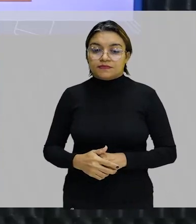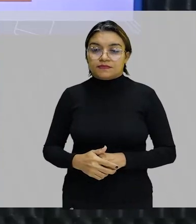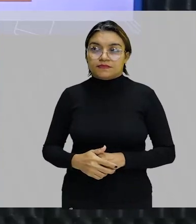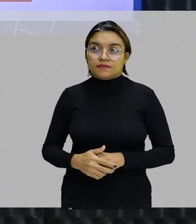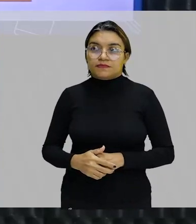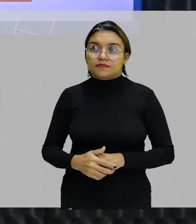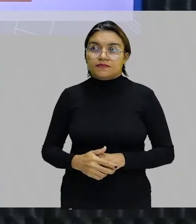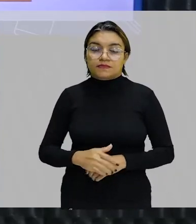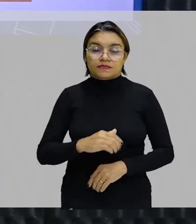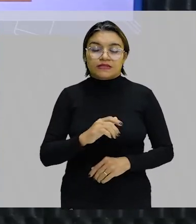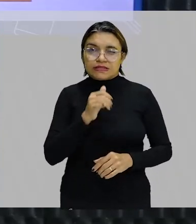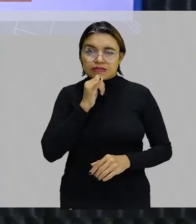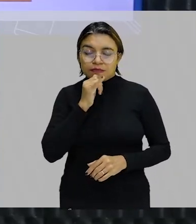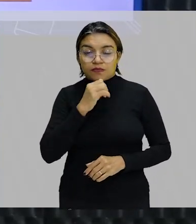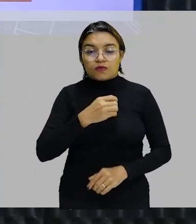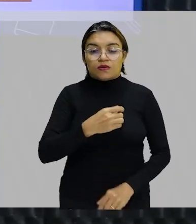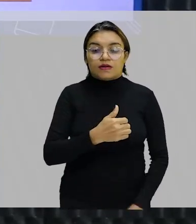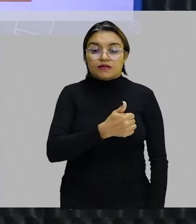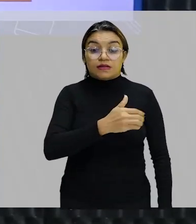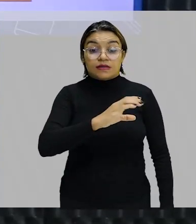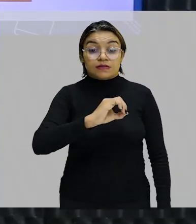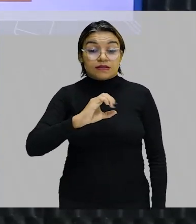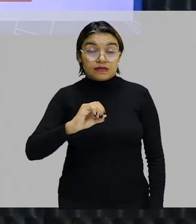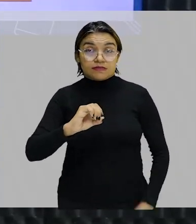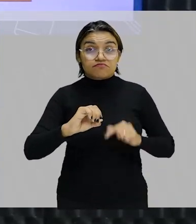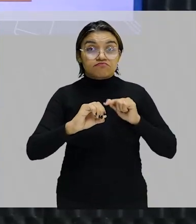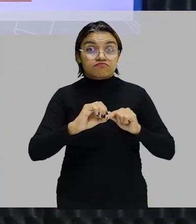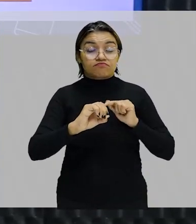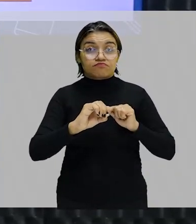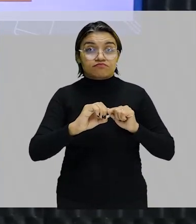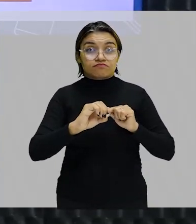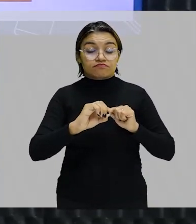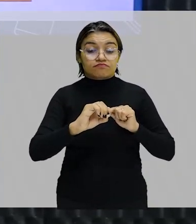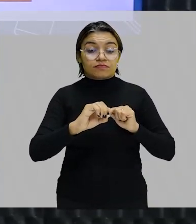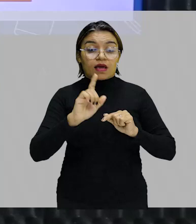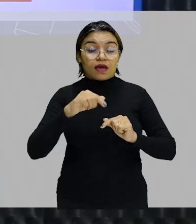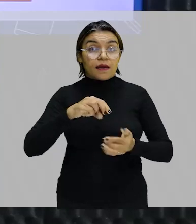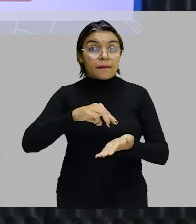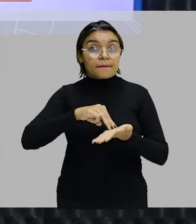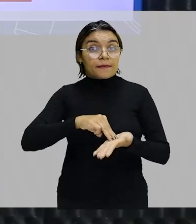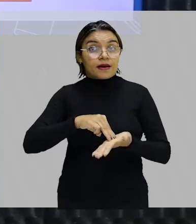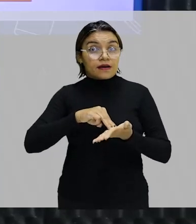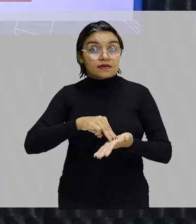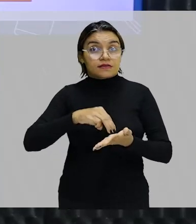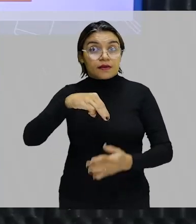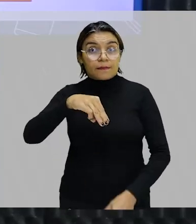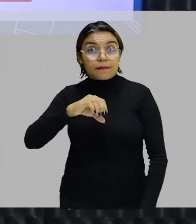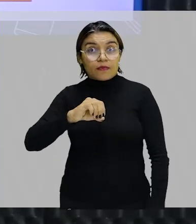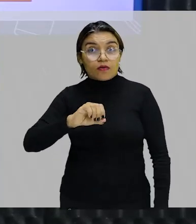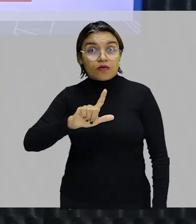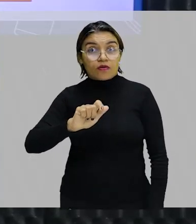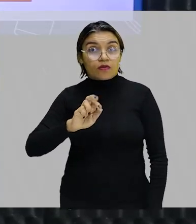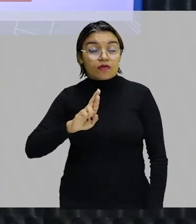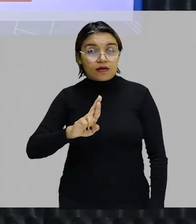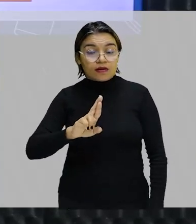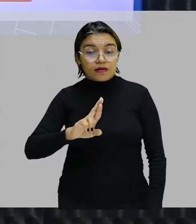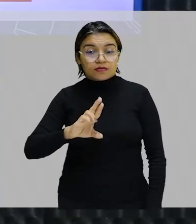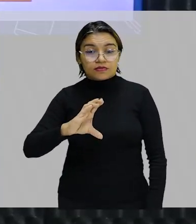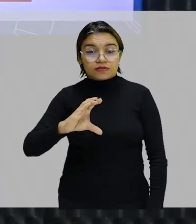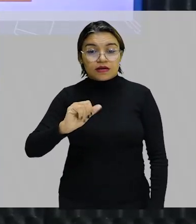Esse 100, de onde surgiu esse número 100? Esse 100 é a massa molar do carbonato de